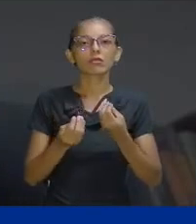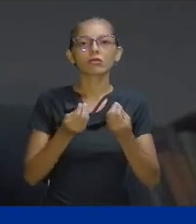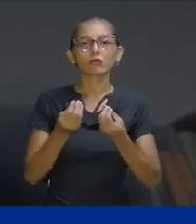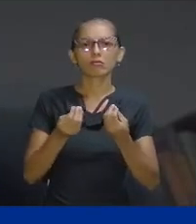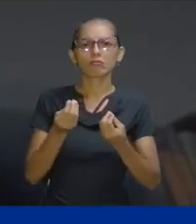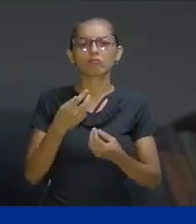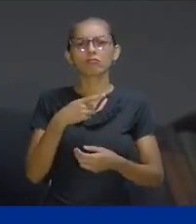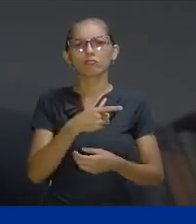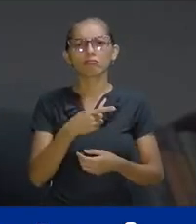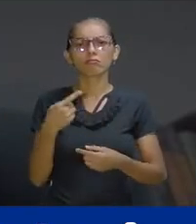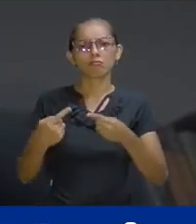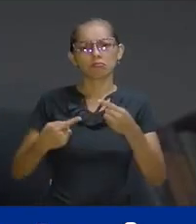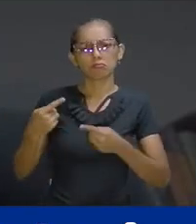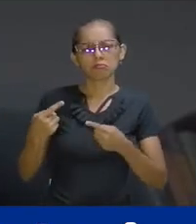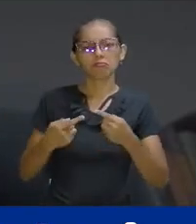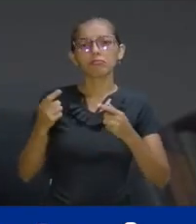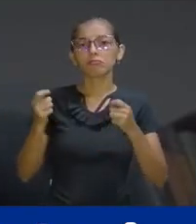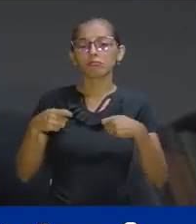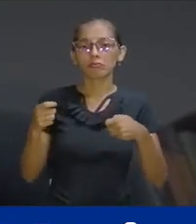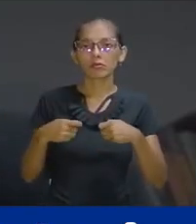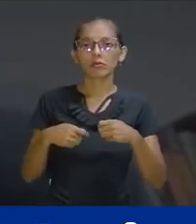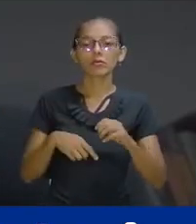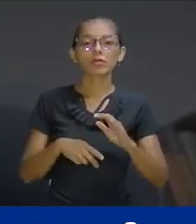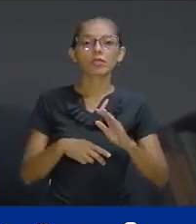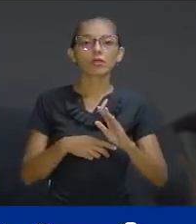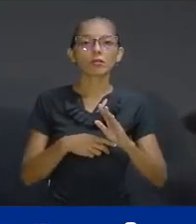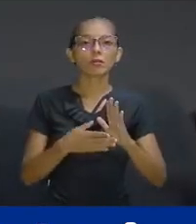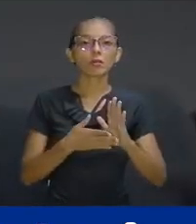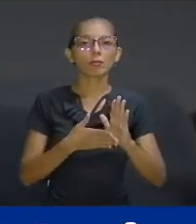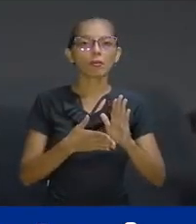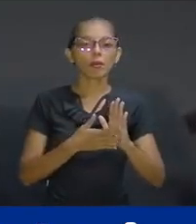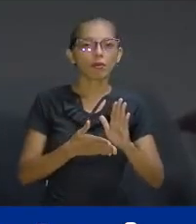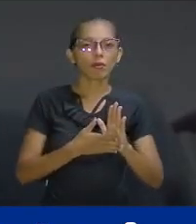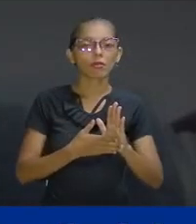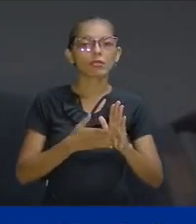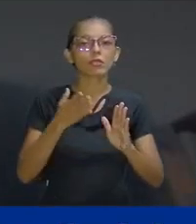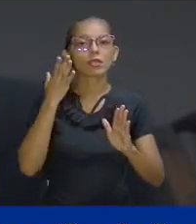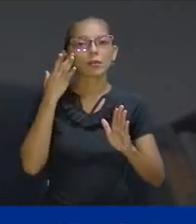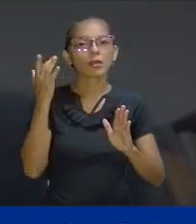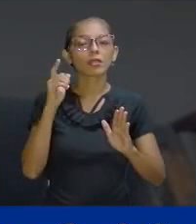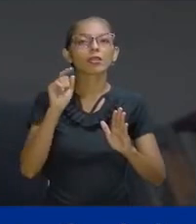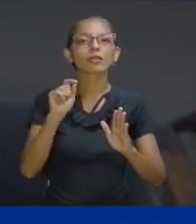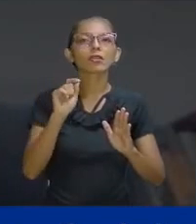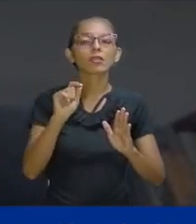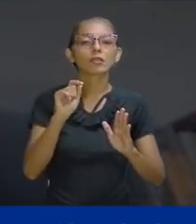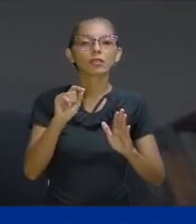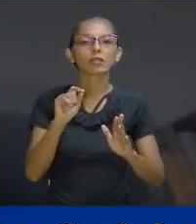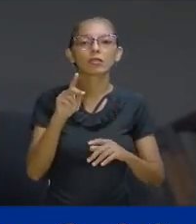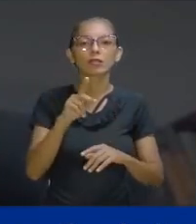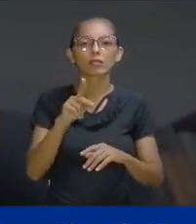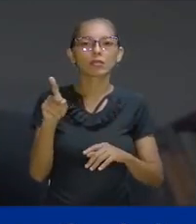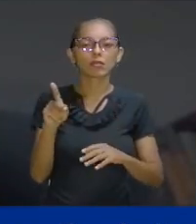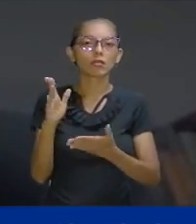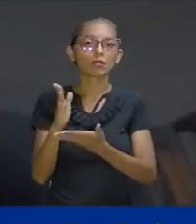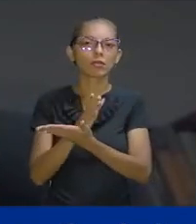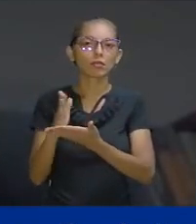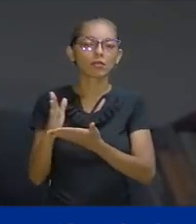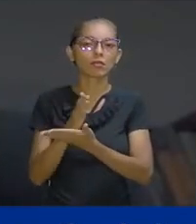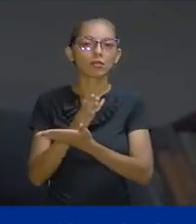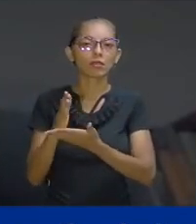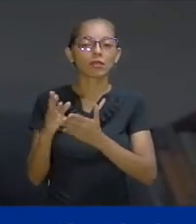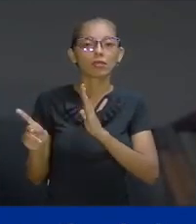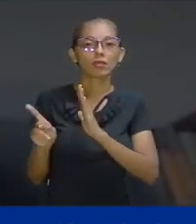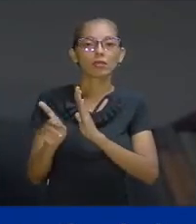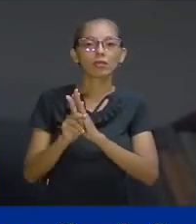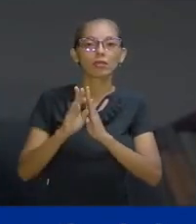proposições. E nós temos uma pauta amanhã que é muito interessante, haverá participação de professores que são egressos da